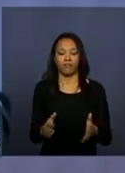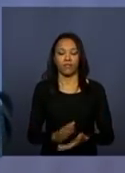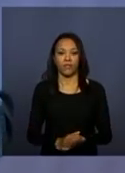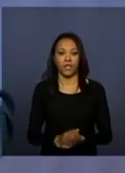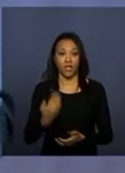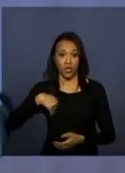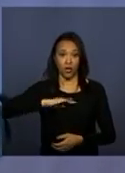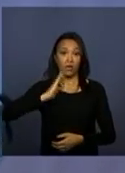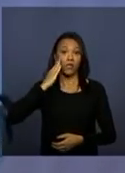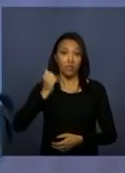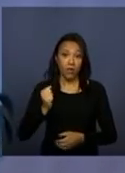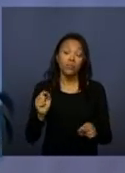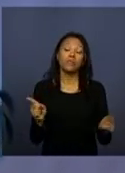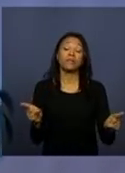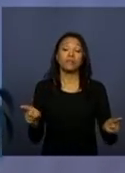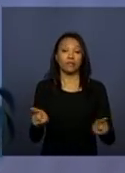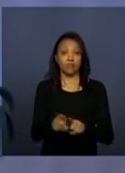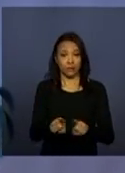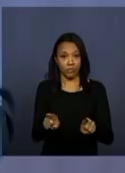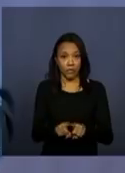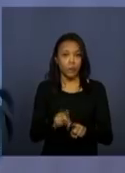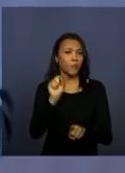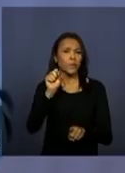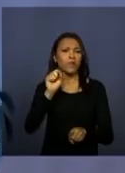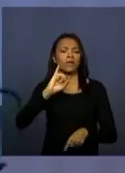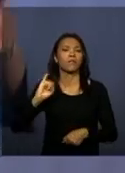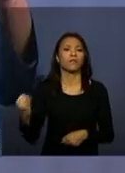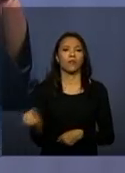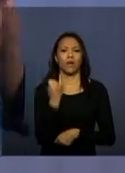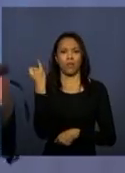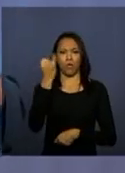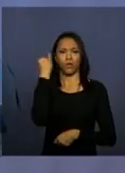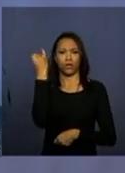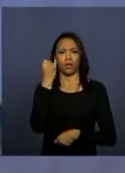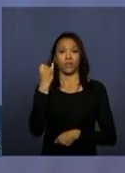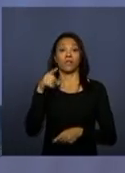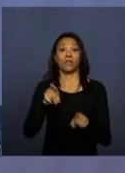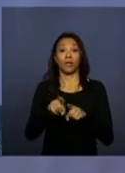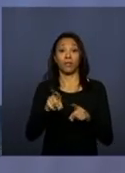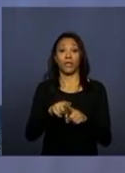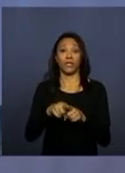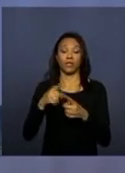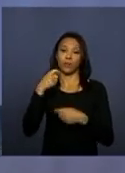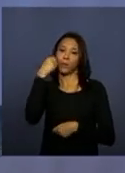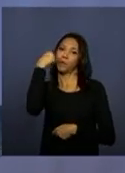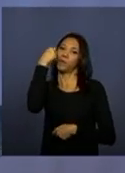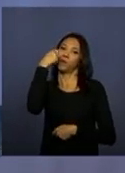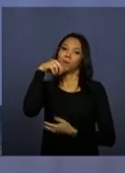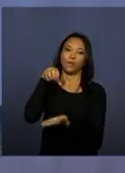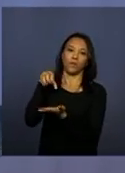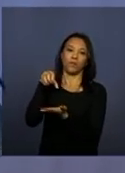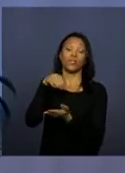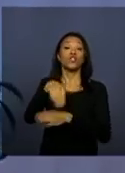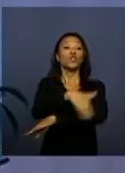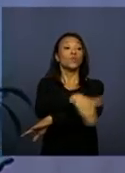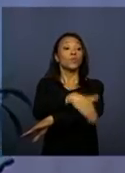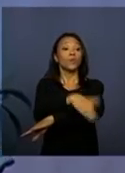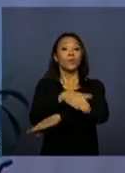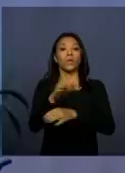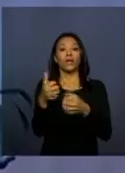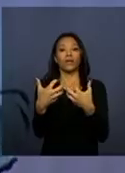E sabemos também da importância dos consultórios de rua. Sabemos que